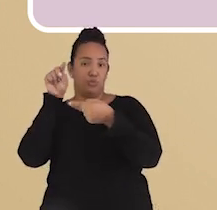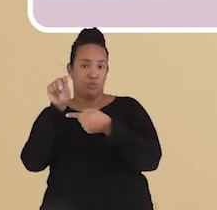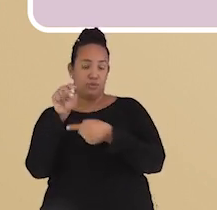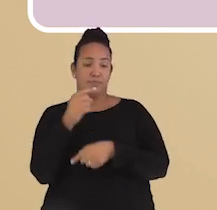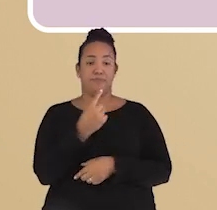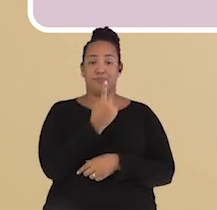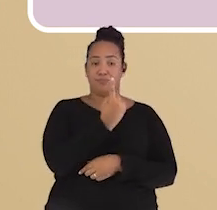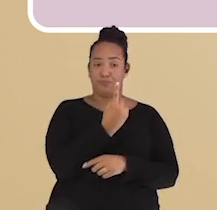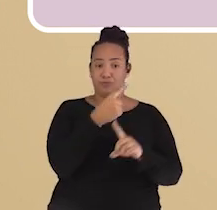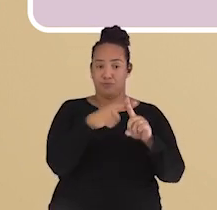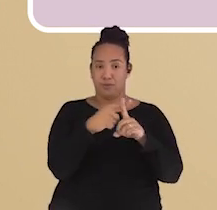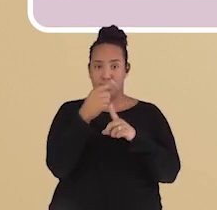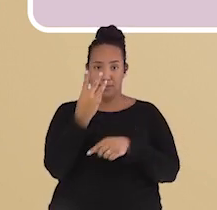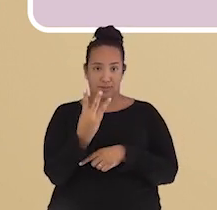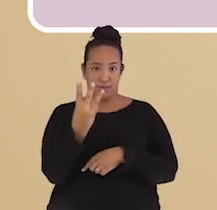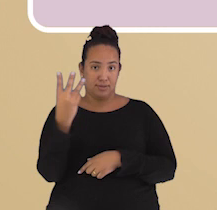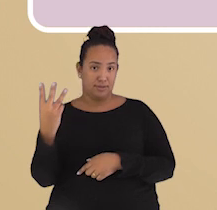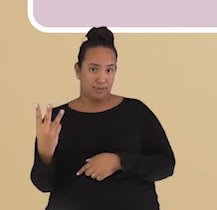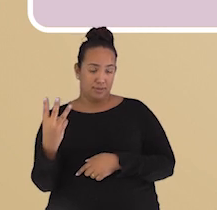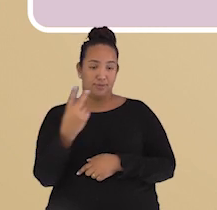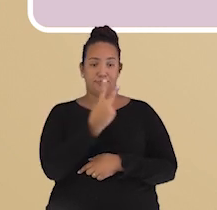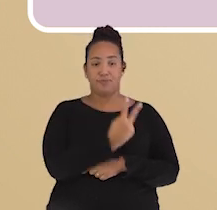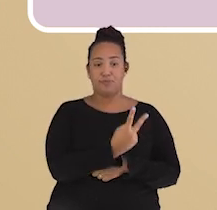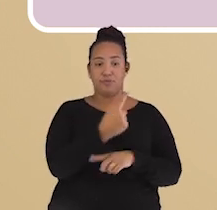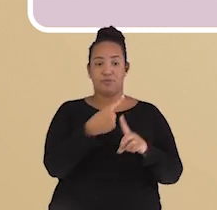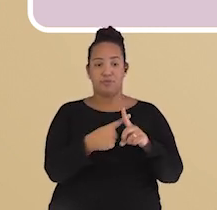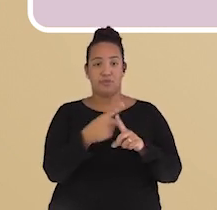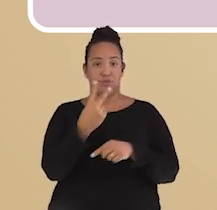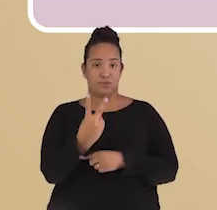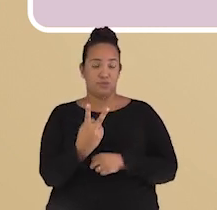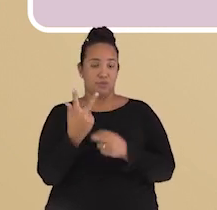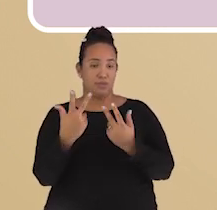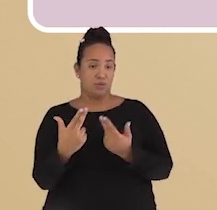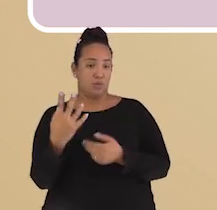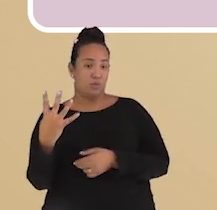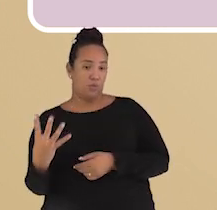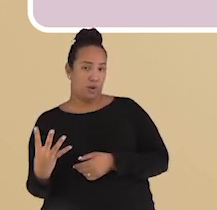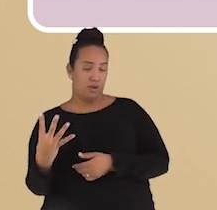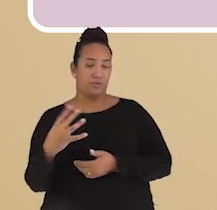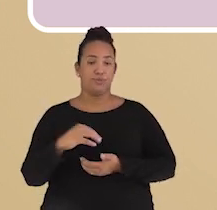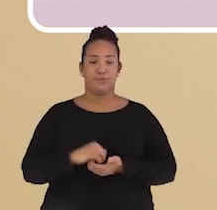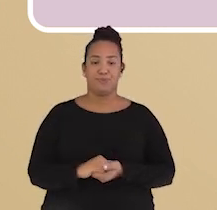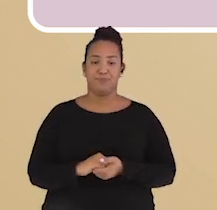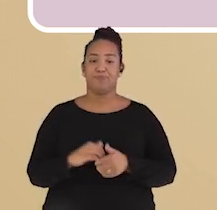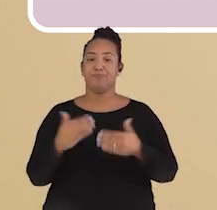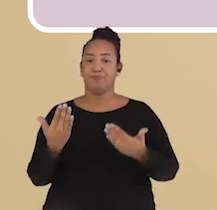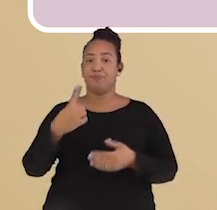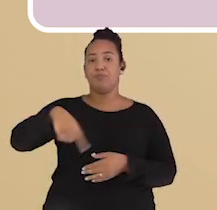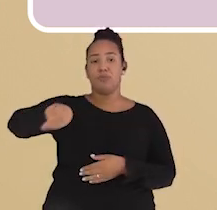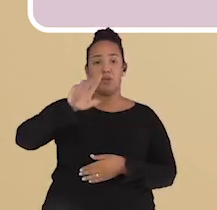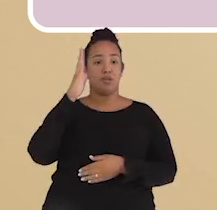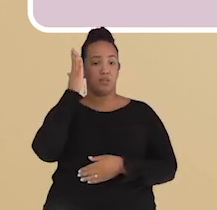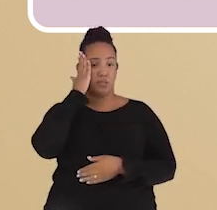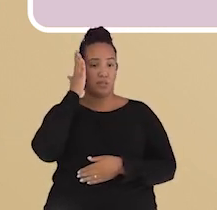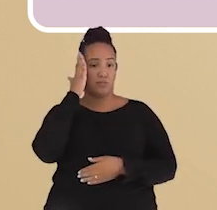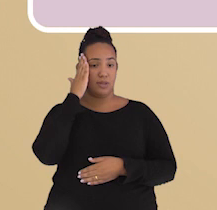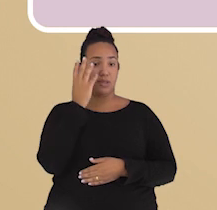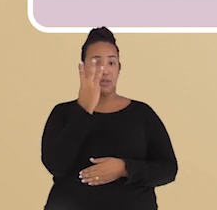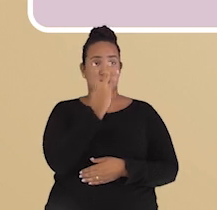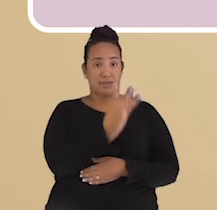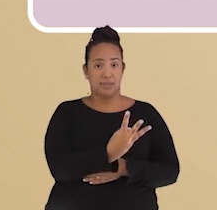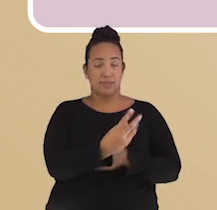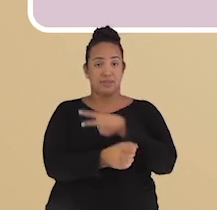3 é igual a 3 e 2 vezes 2 é igual a 4. Sabemos que 3 é menor do que